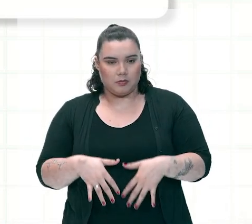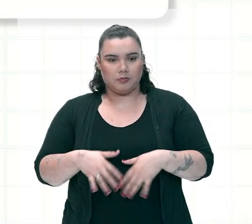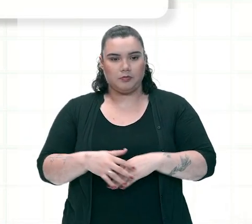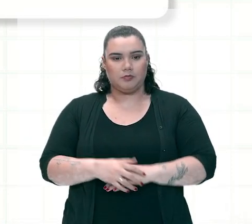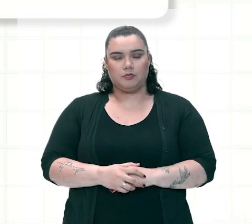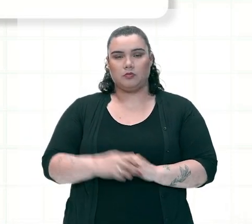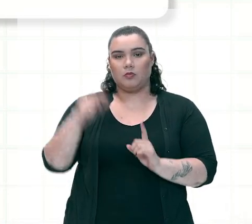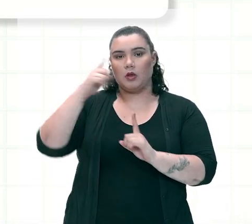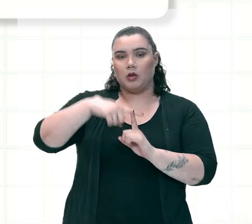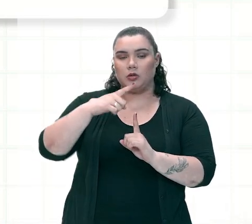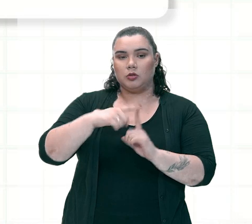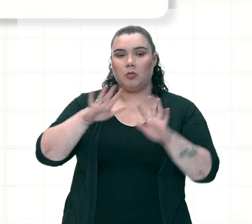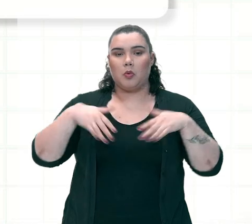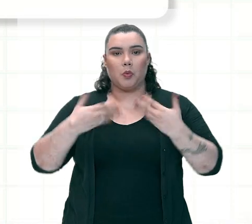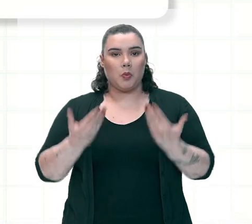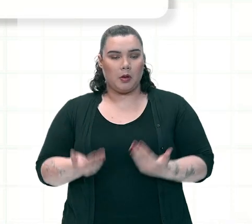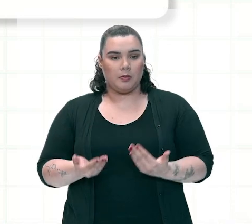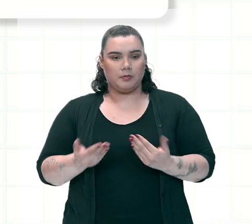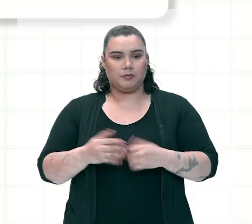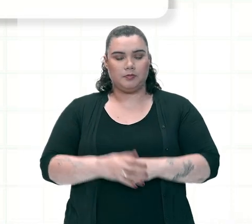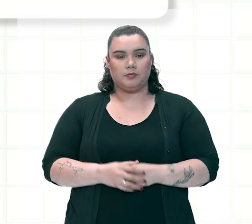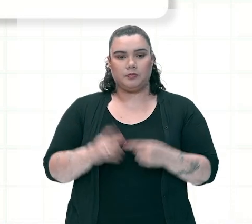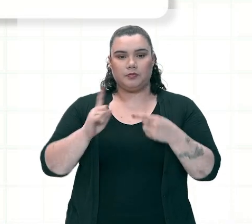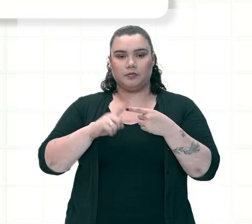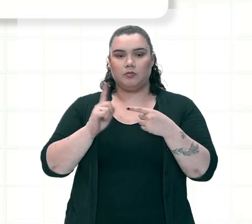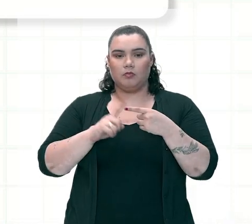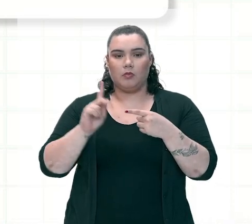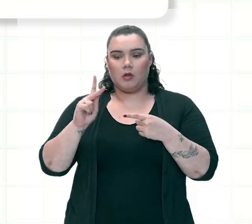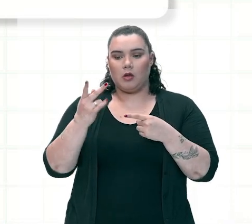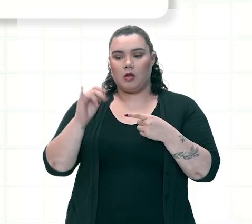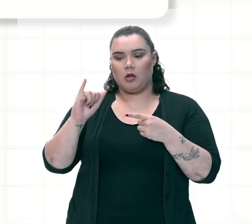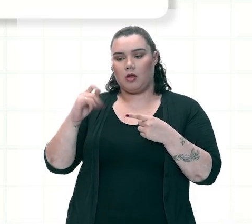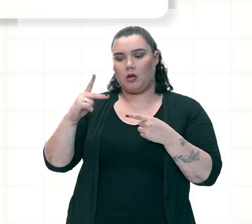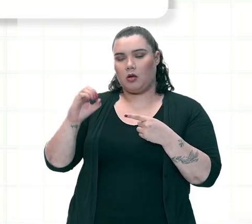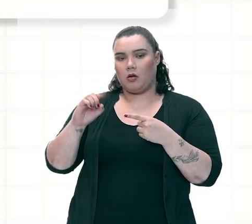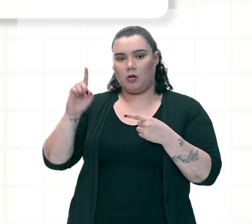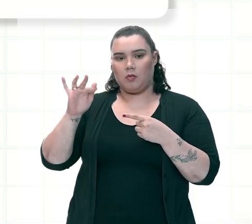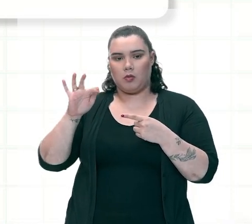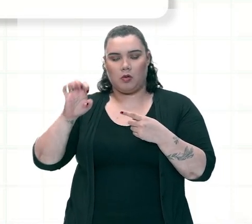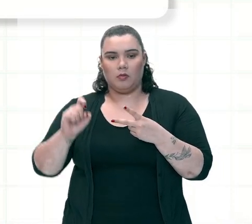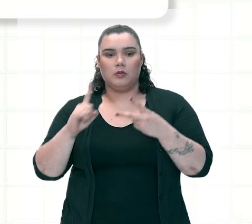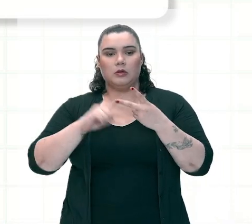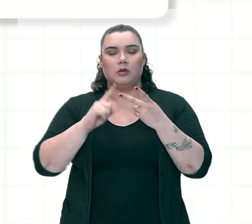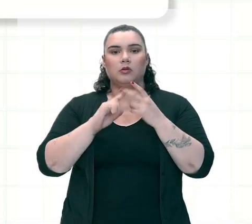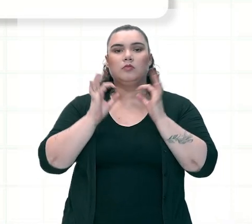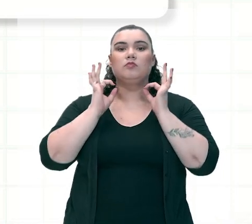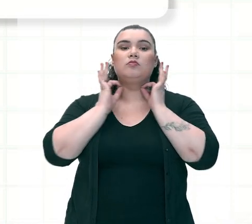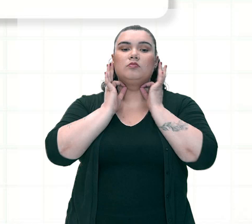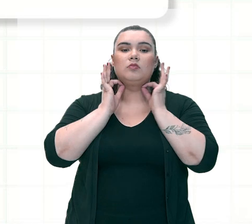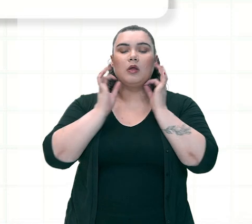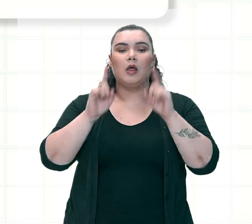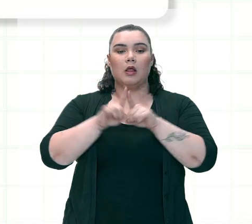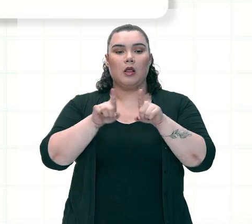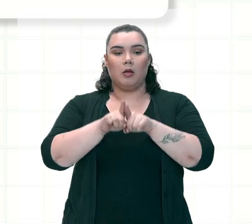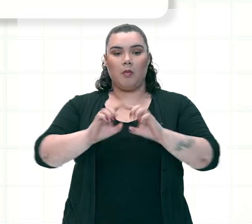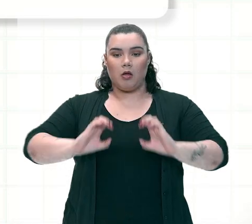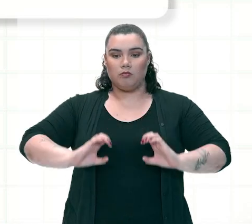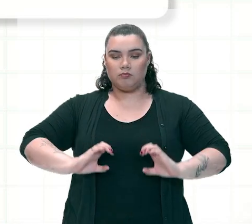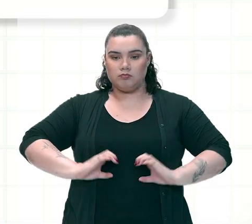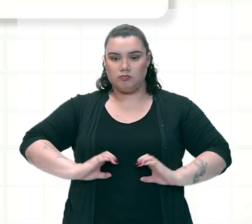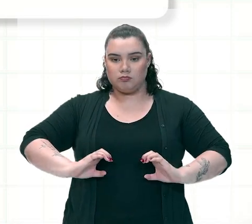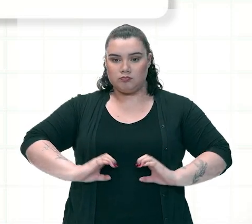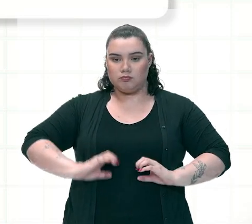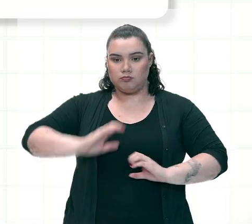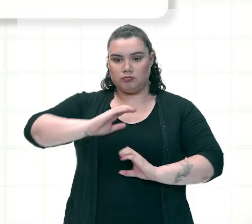certo? Quais são os exemplos aí de glândulas endócrinas que nós temos? Nós vamos ter a hipófise, a tireoide e as glândulas